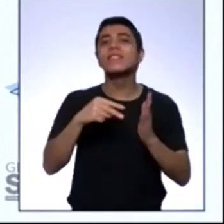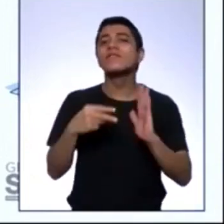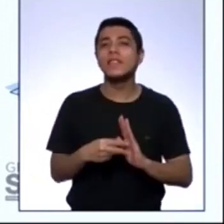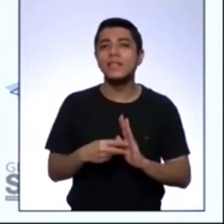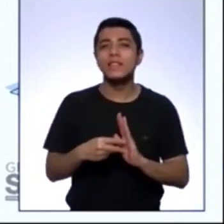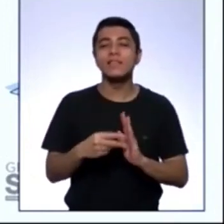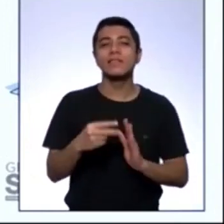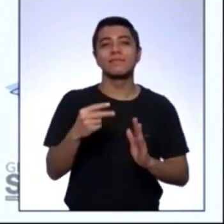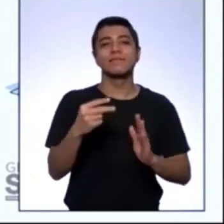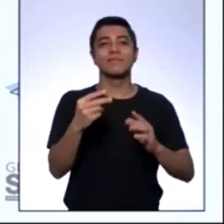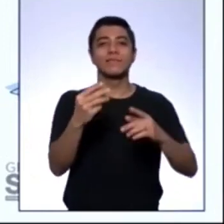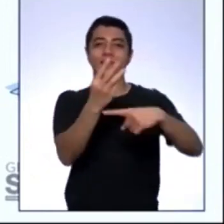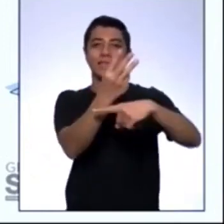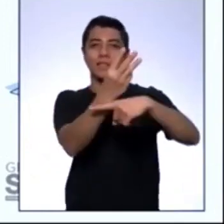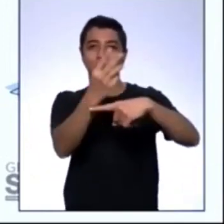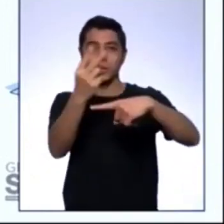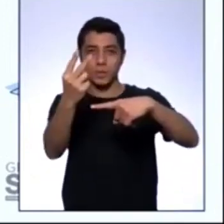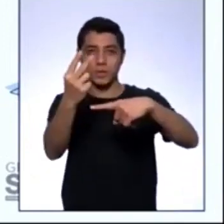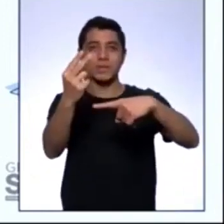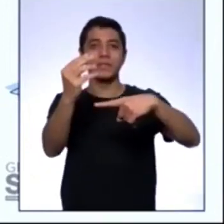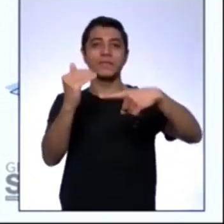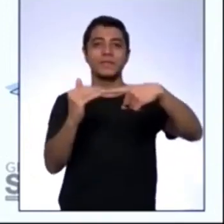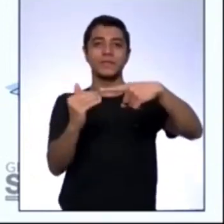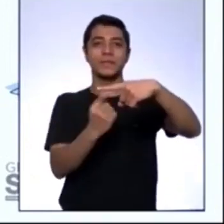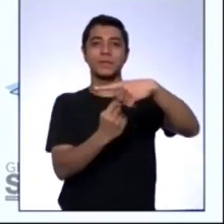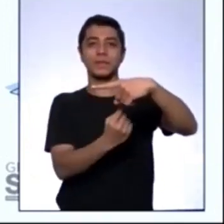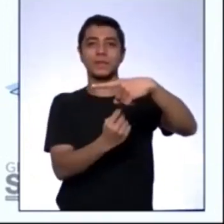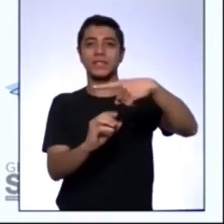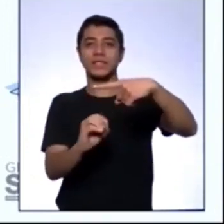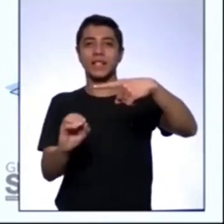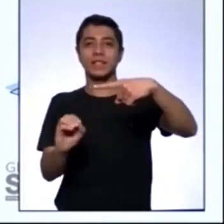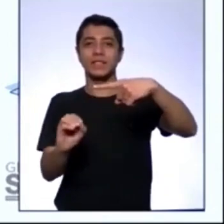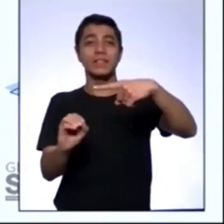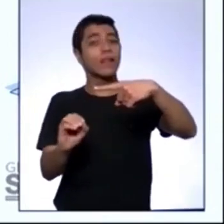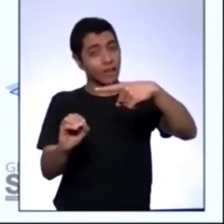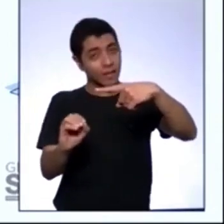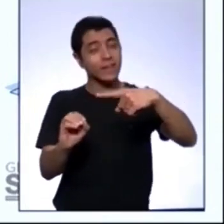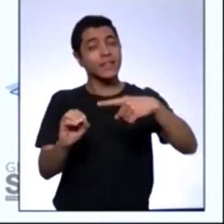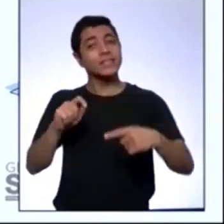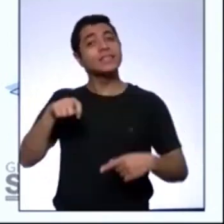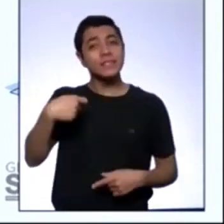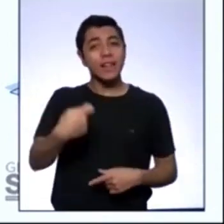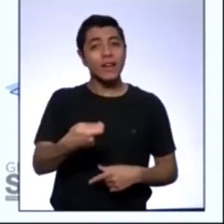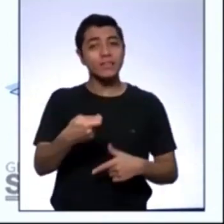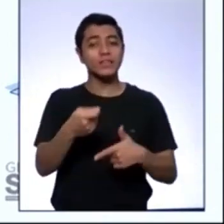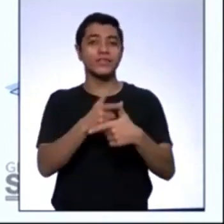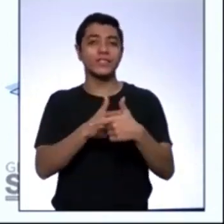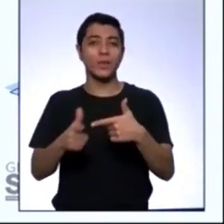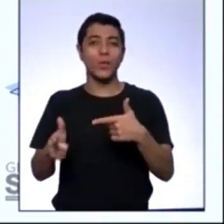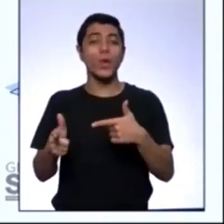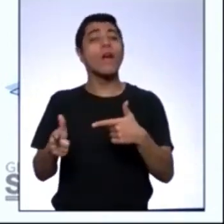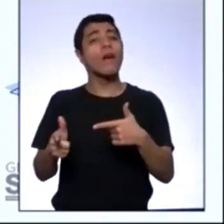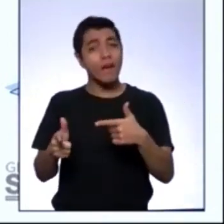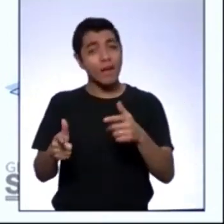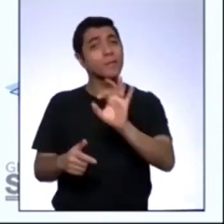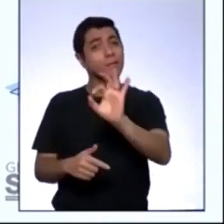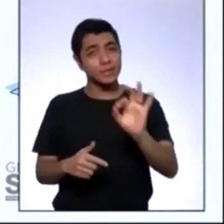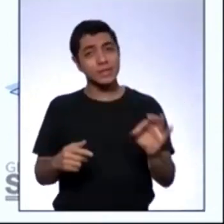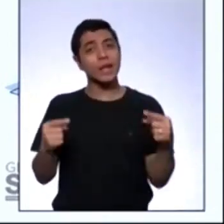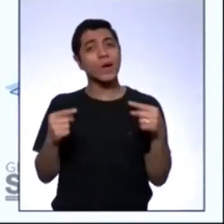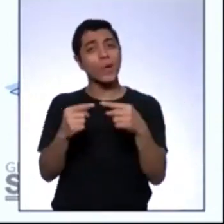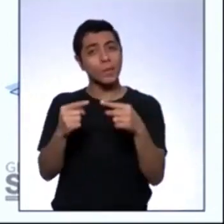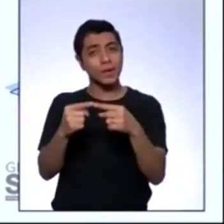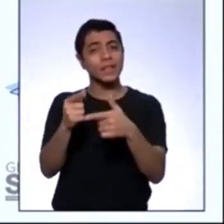sem são porcentagem é uma razão porcentagem é uma divisão beleza